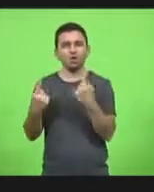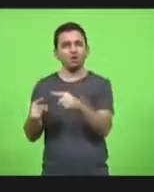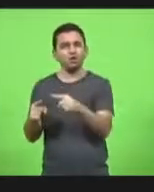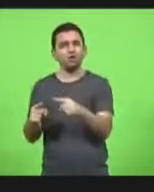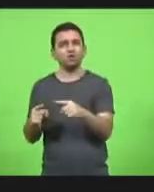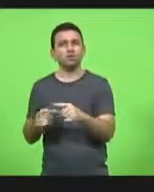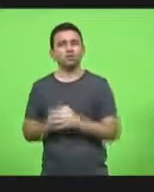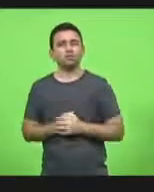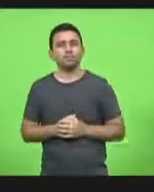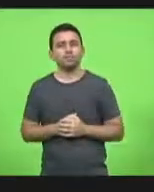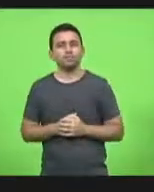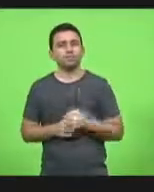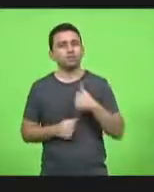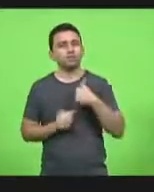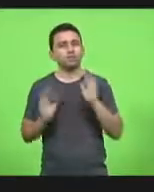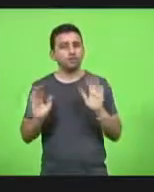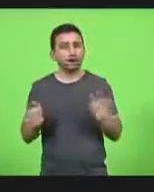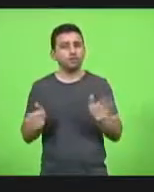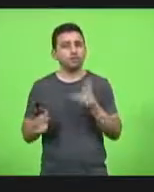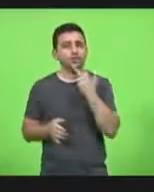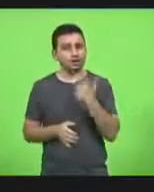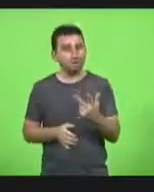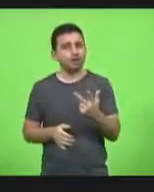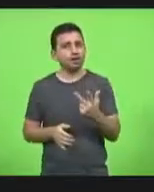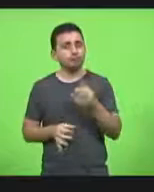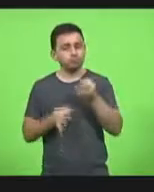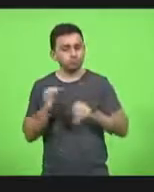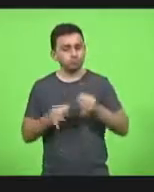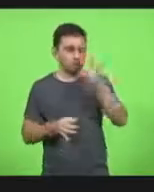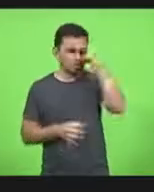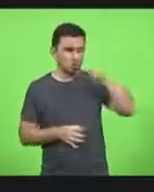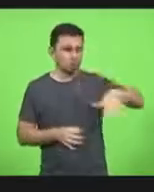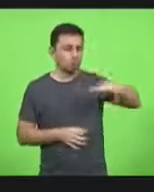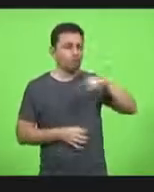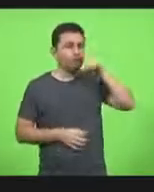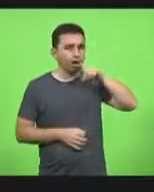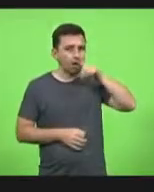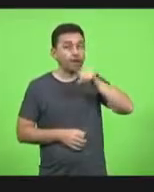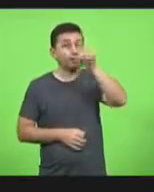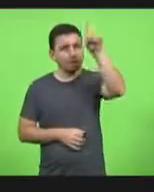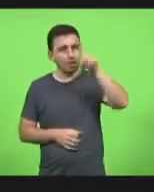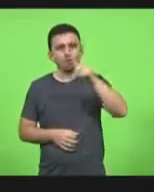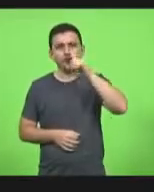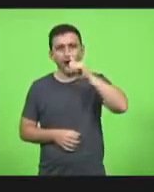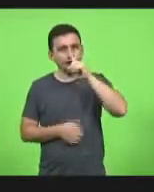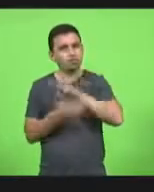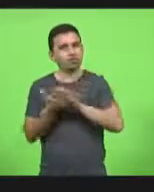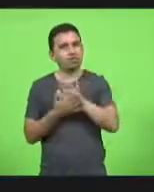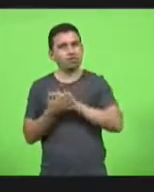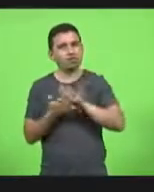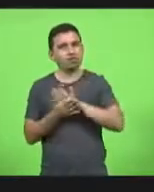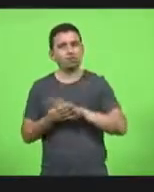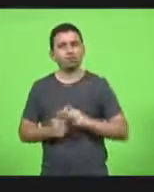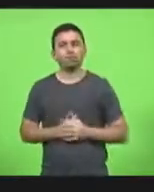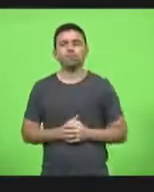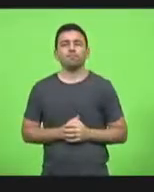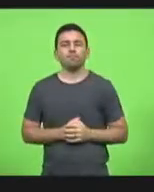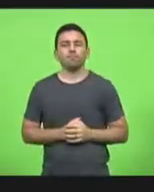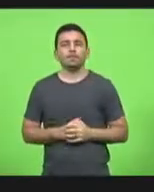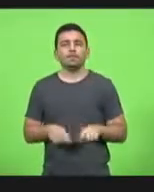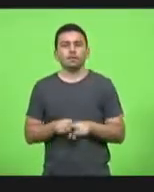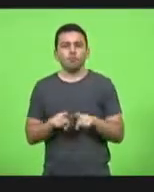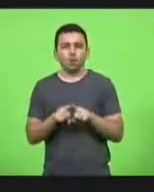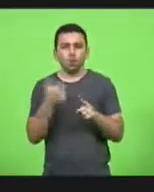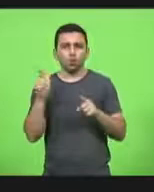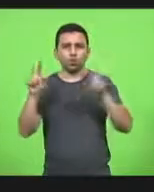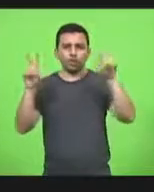né? A justiça do homem é falha, de Deus não. E quero trazer também um assunto aqui que aí é bem regional